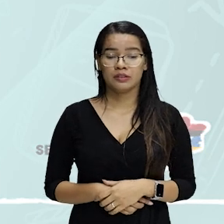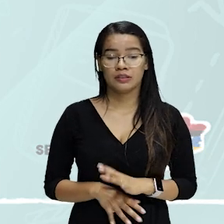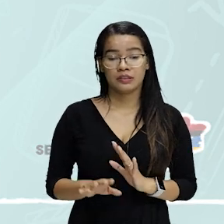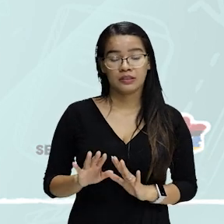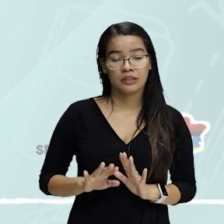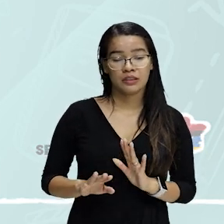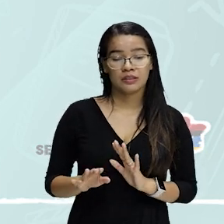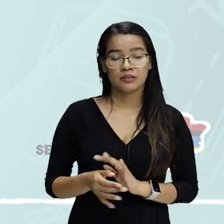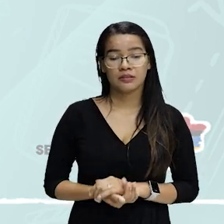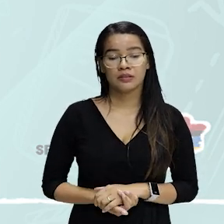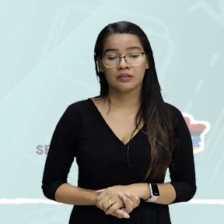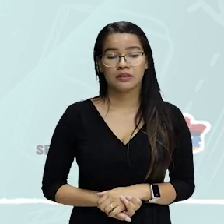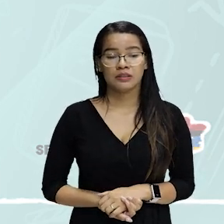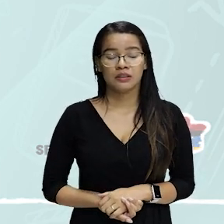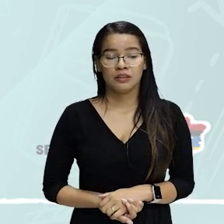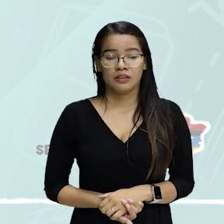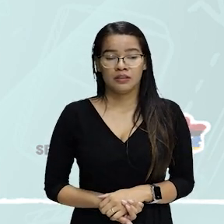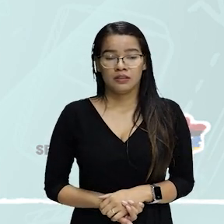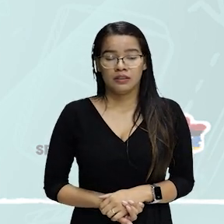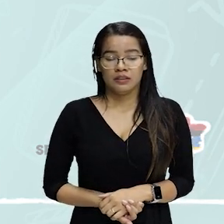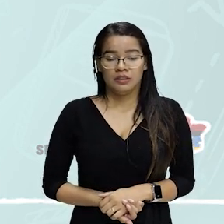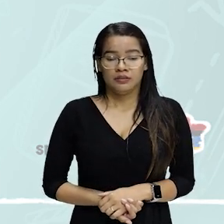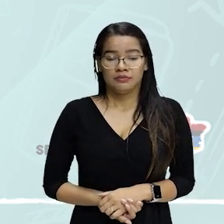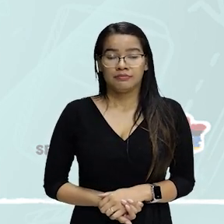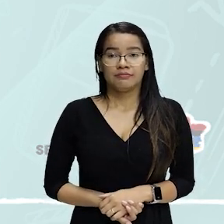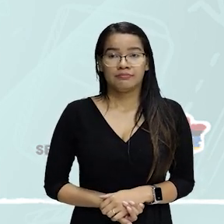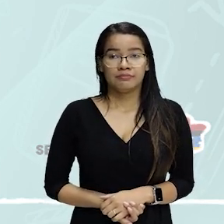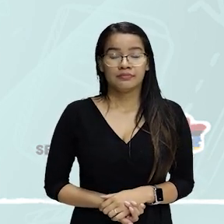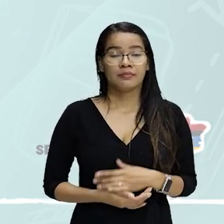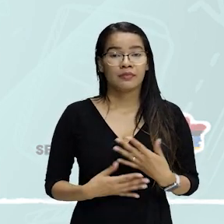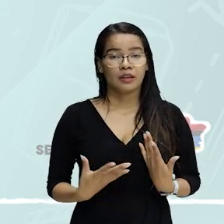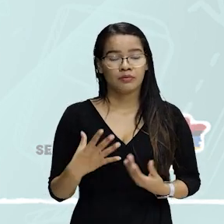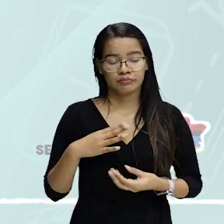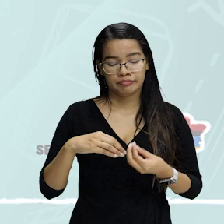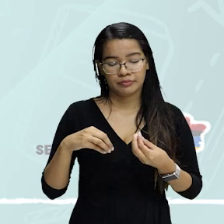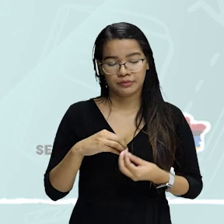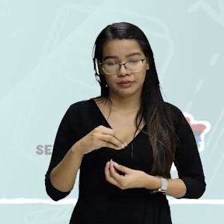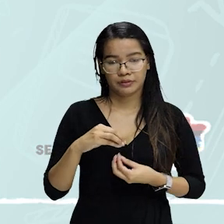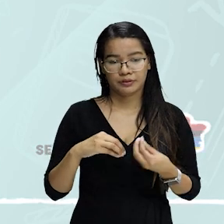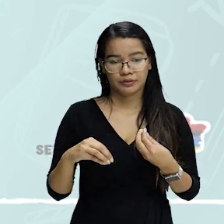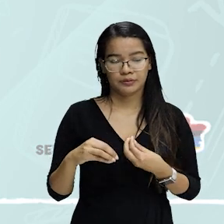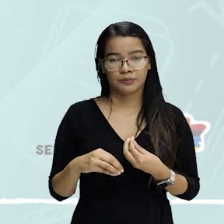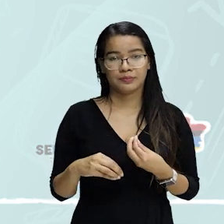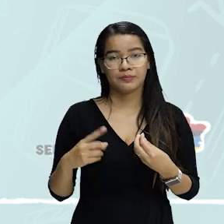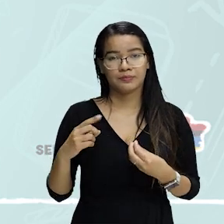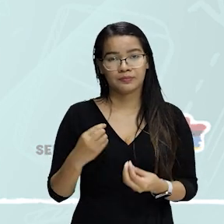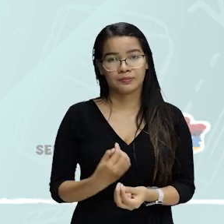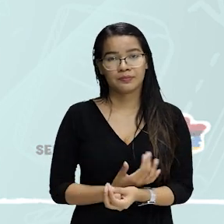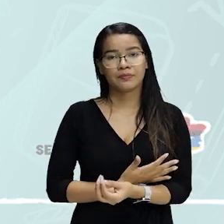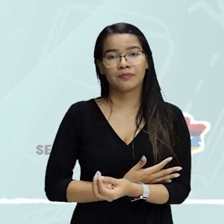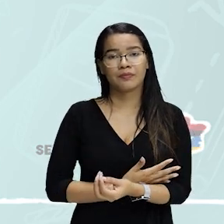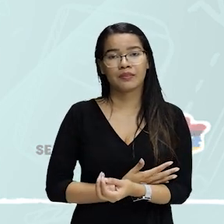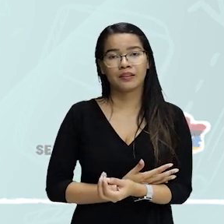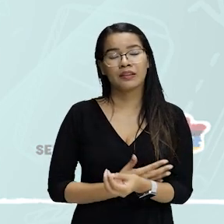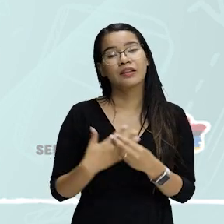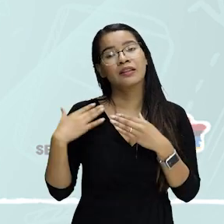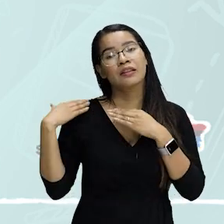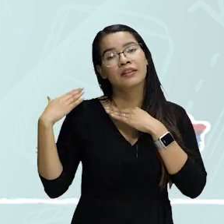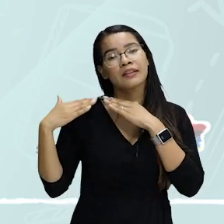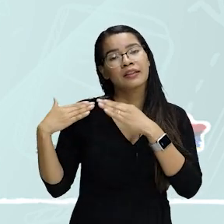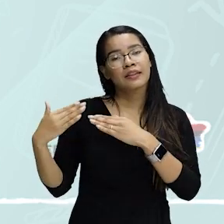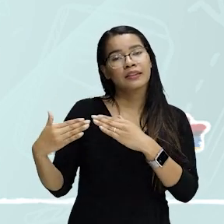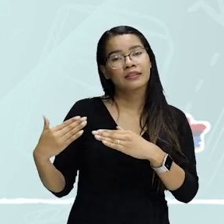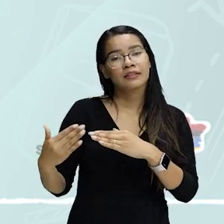usa a palavra tanto e encante junto com encanto. Então, ele mistura aí essas emoções